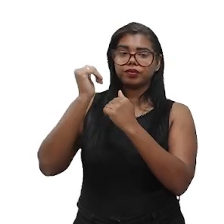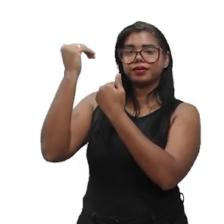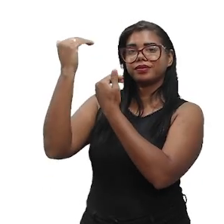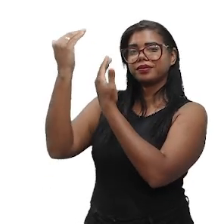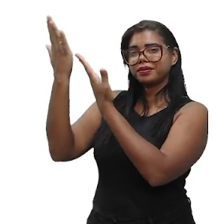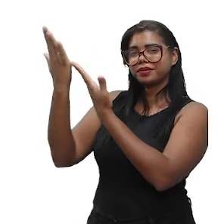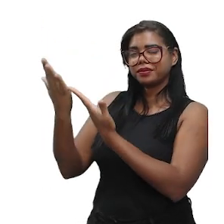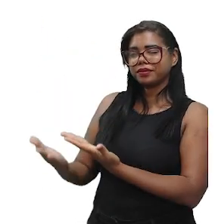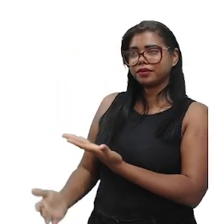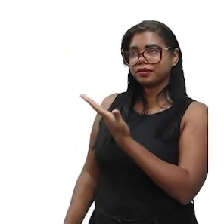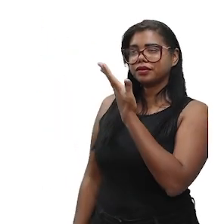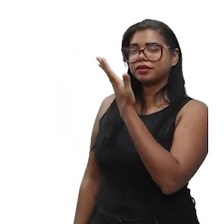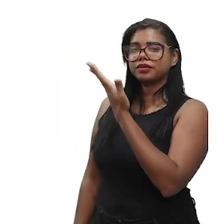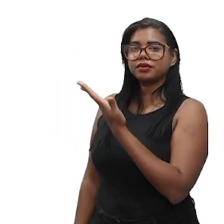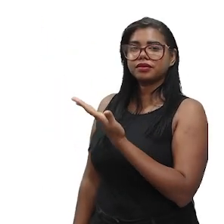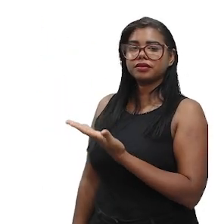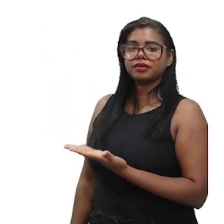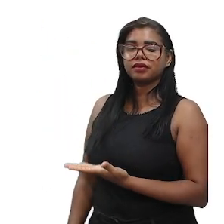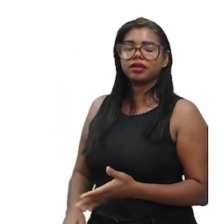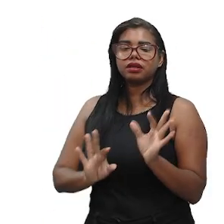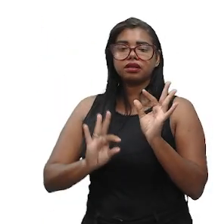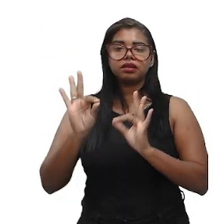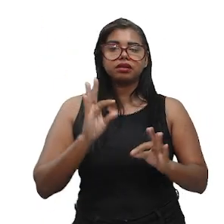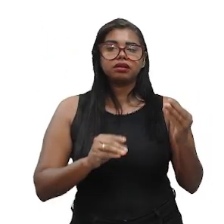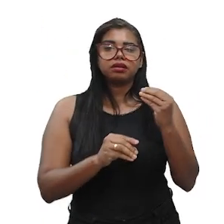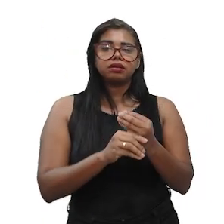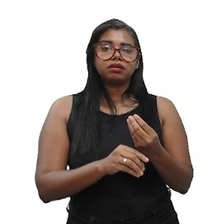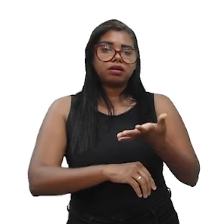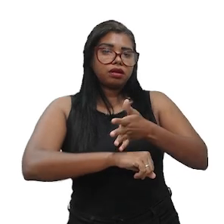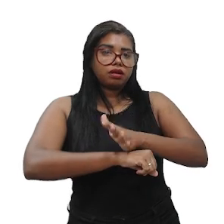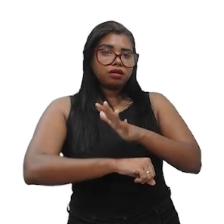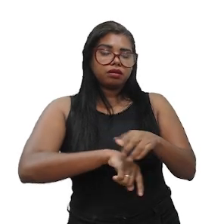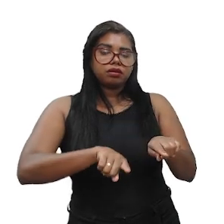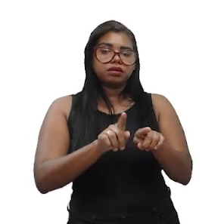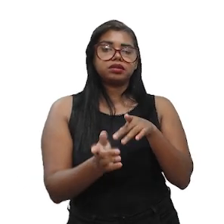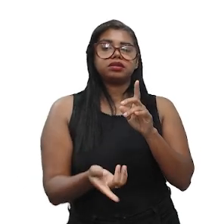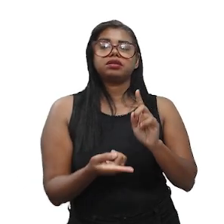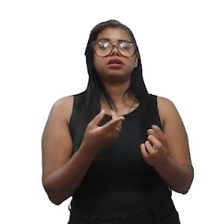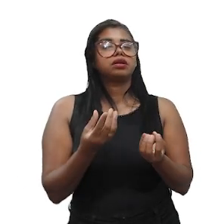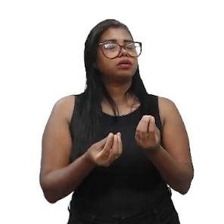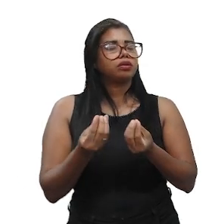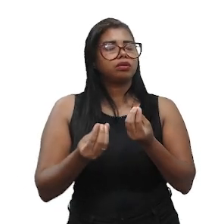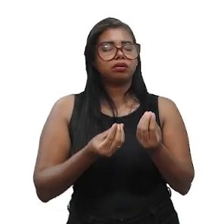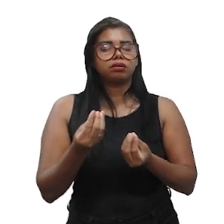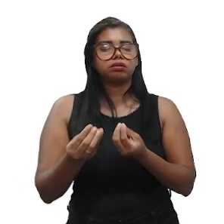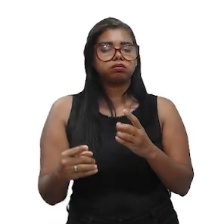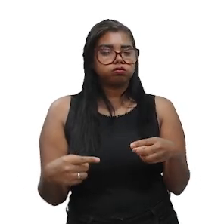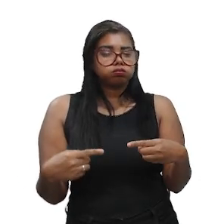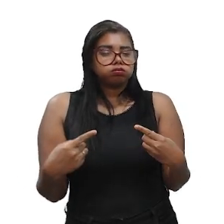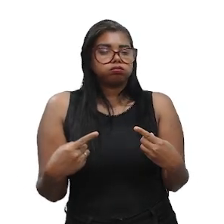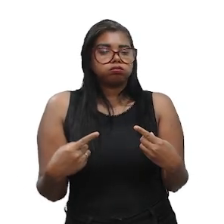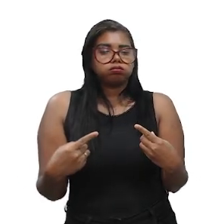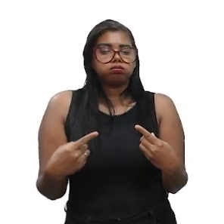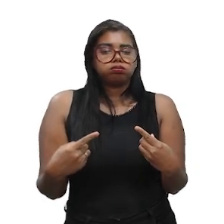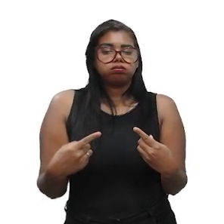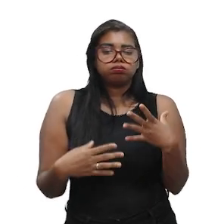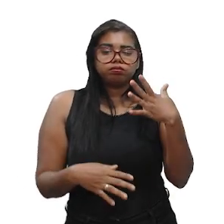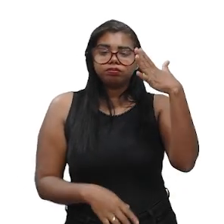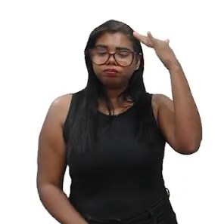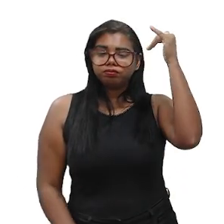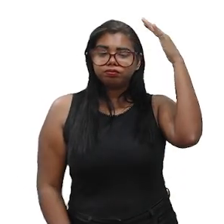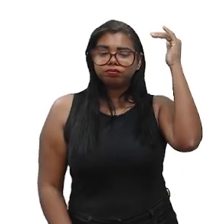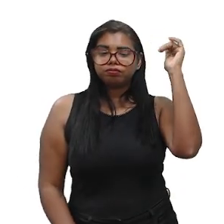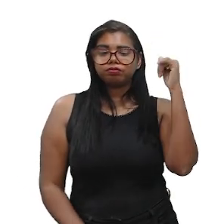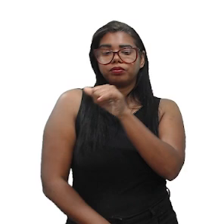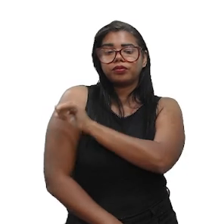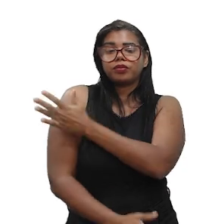bem definidas, que elas sejam de maneiras mais práticas. Como é que isso pode impactar o sucesso do